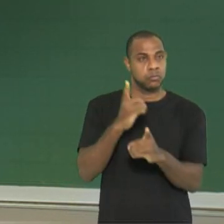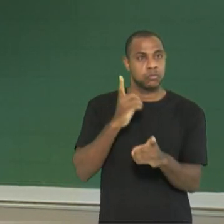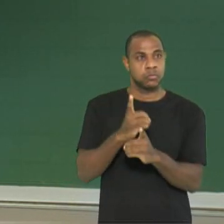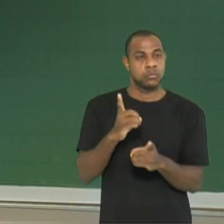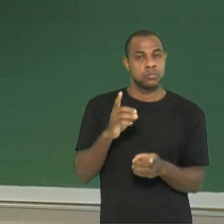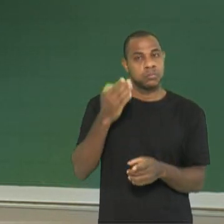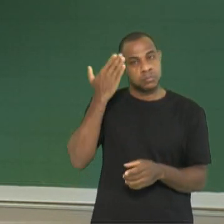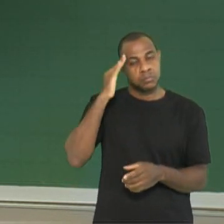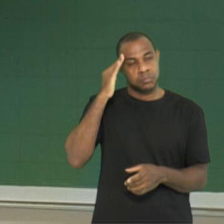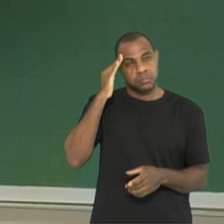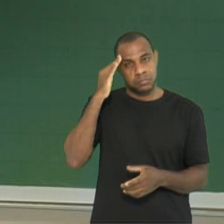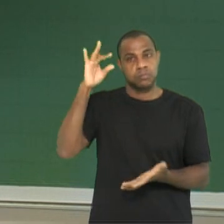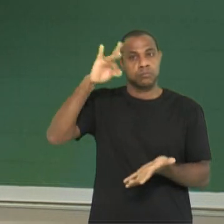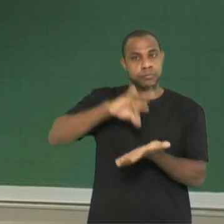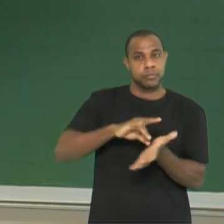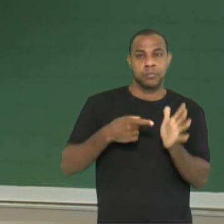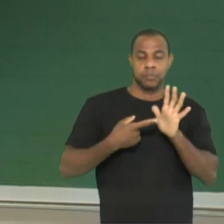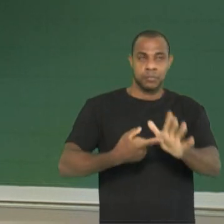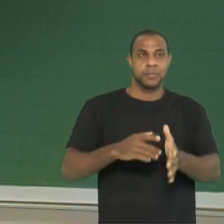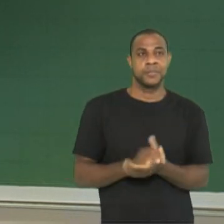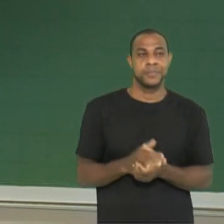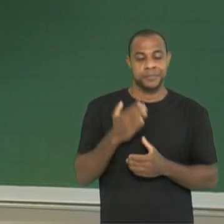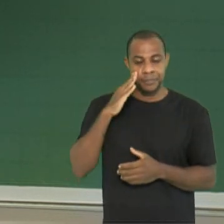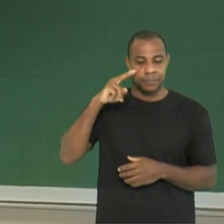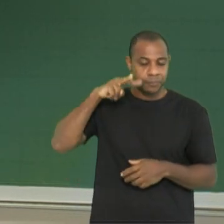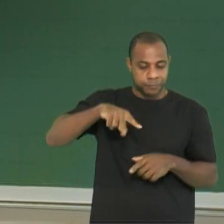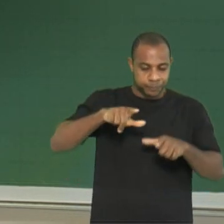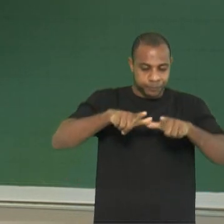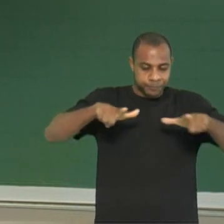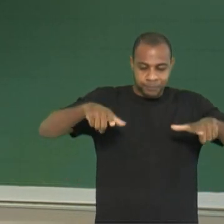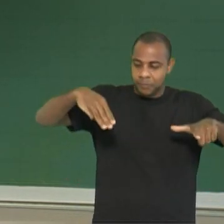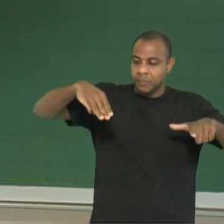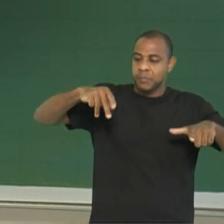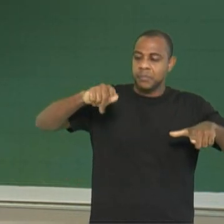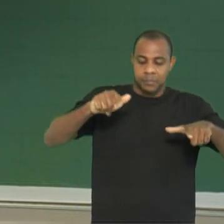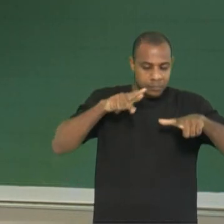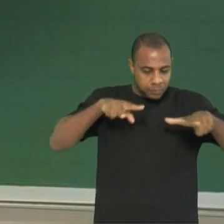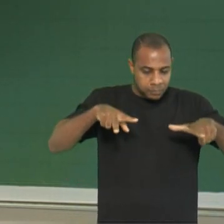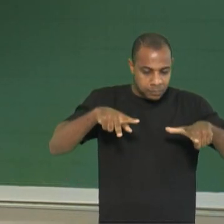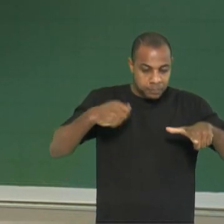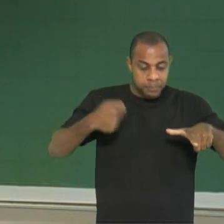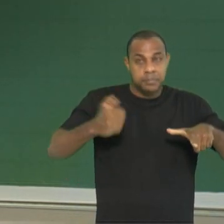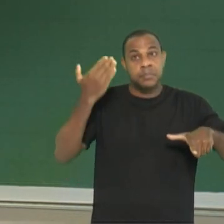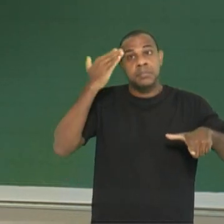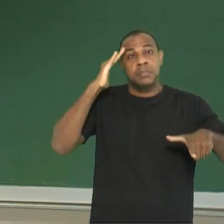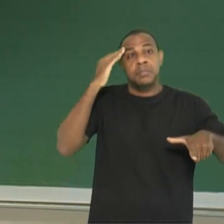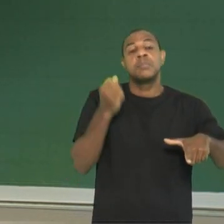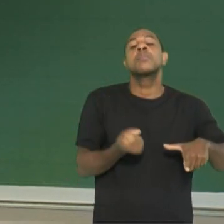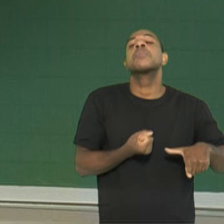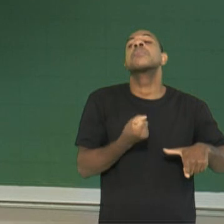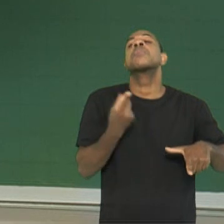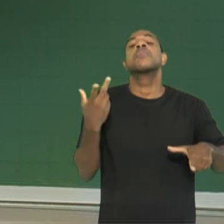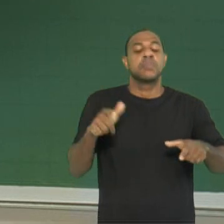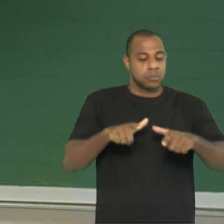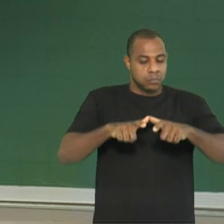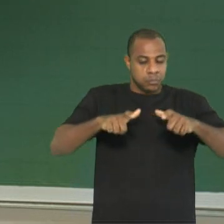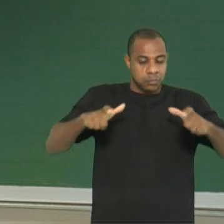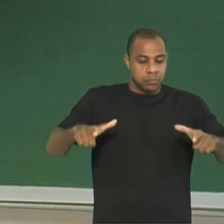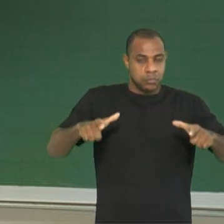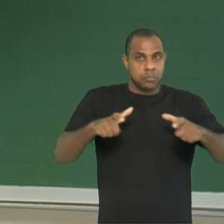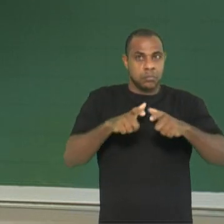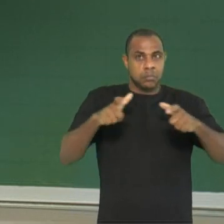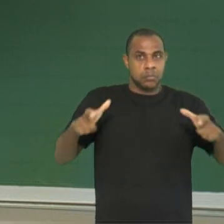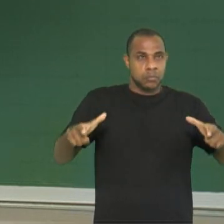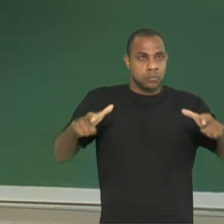real compreensão da realidade. Quando olhamos um mapa, nós temos que ter uma noção de qual é o tamanho da área que está